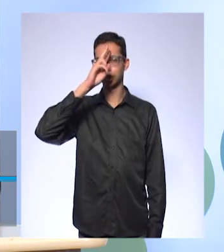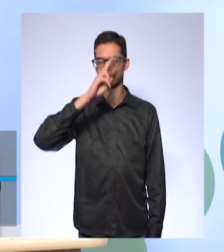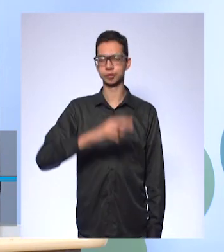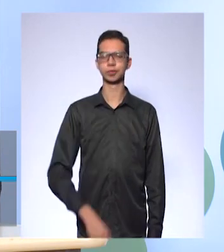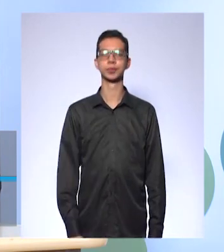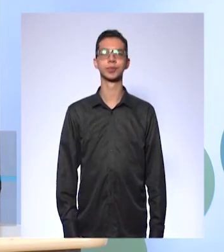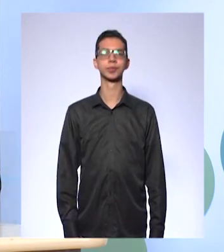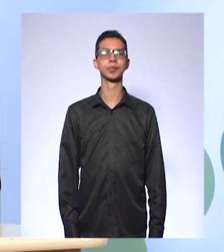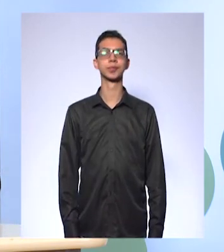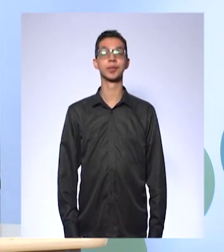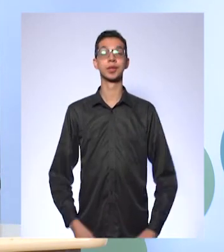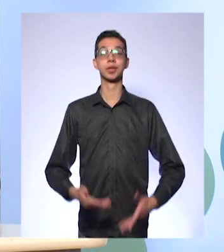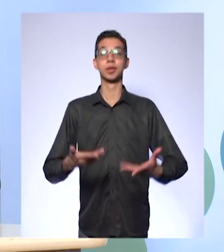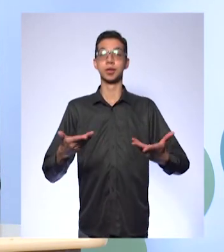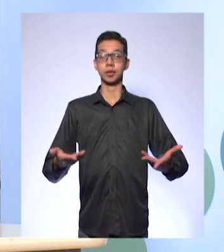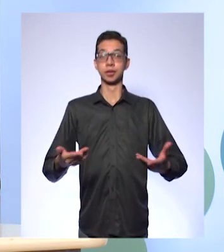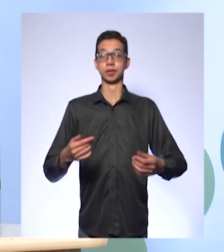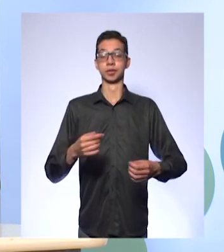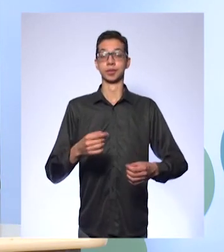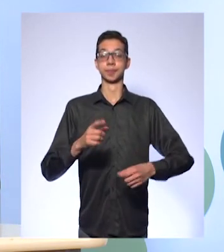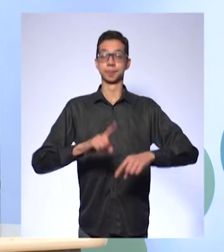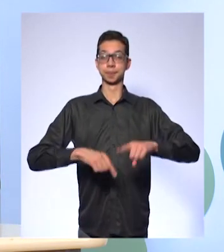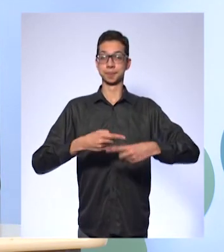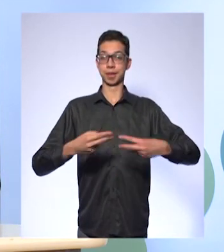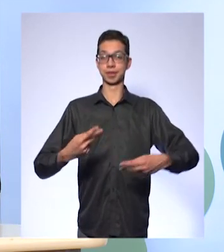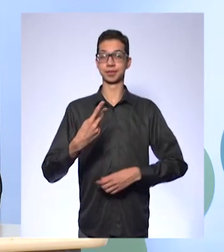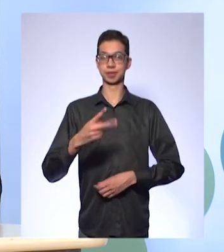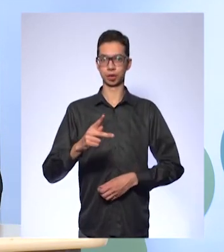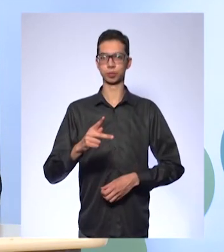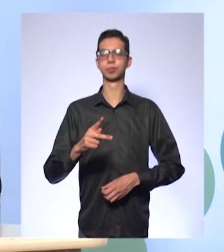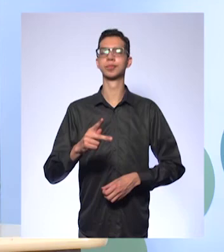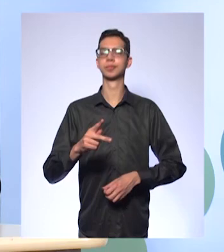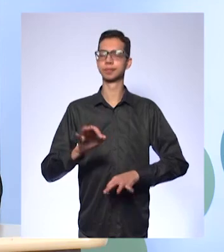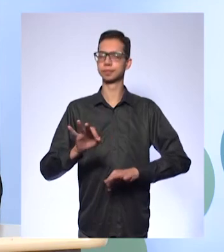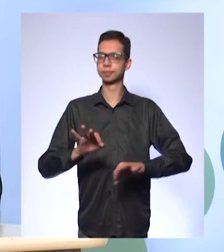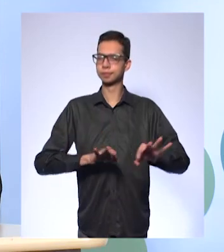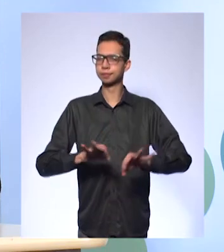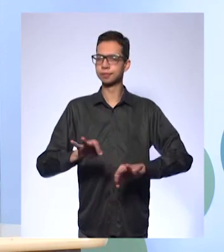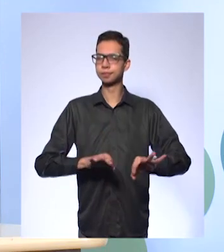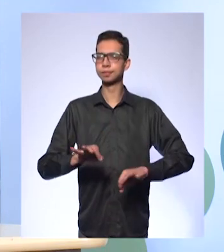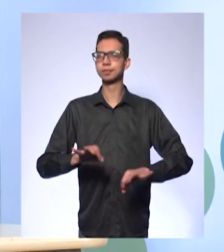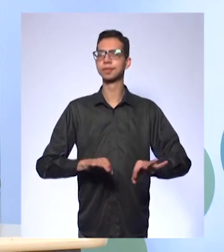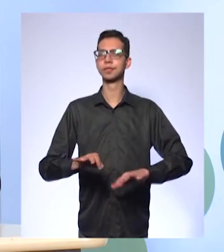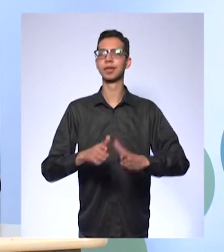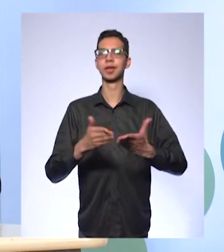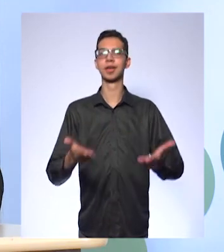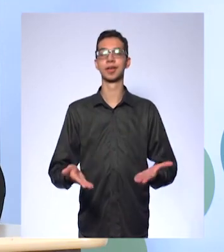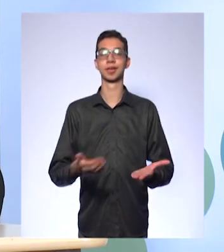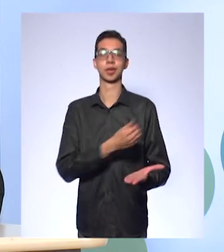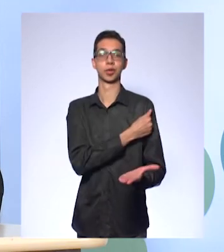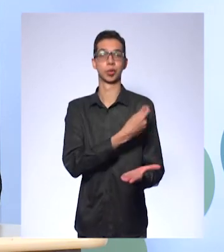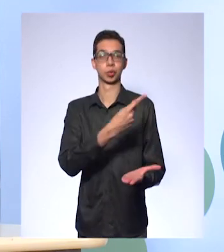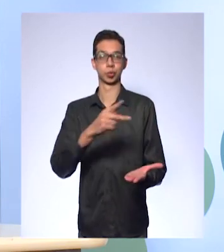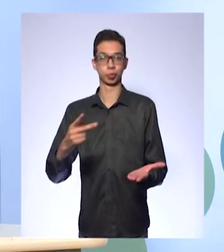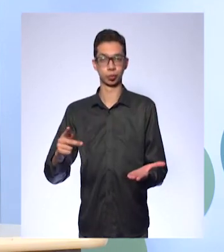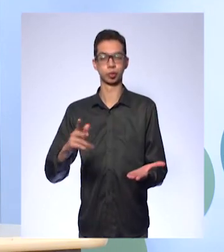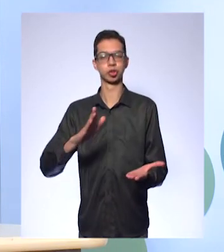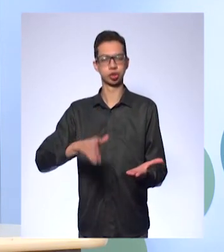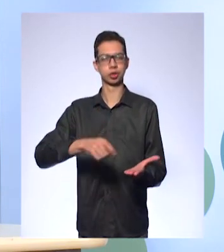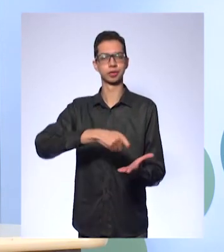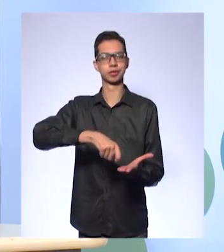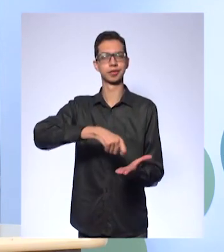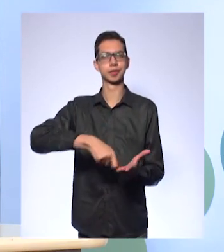se prepare, pegue o seu material aí, o seu caderno, o caderno do aluno, faça aí suas anotações. Bom dia também aos